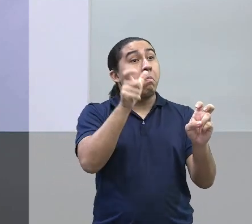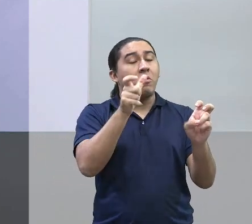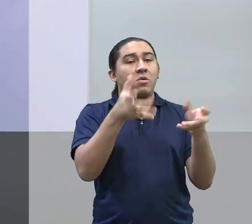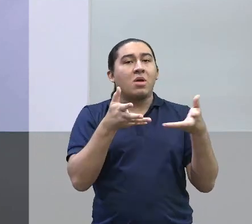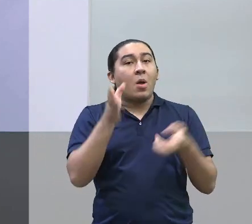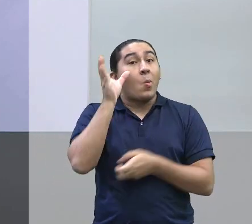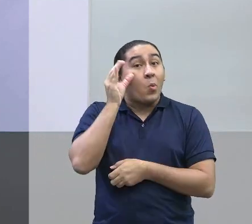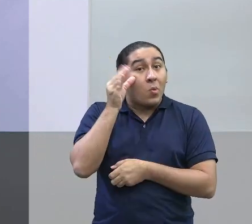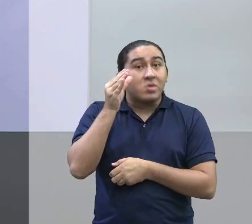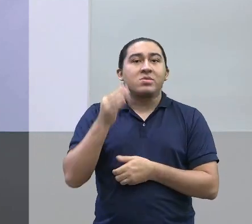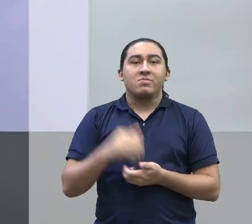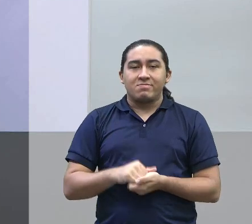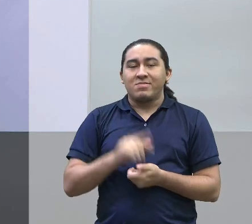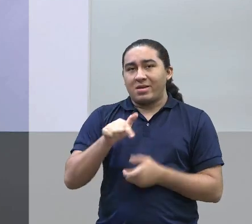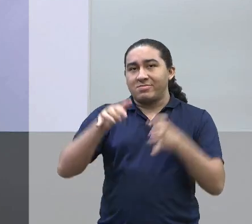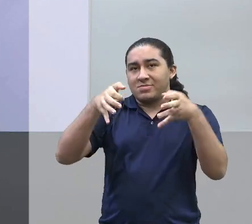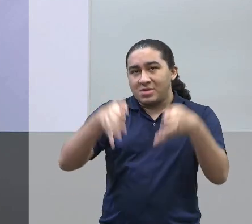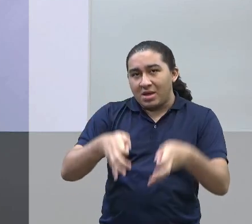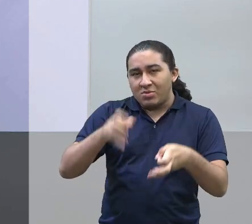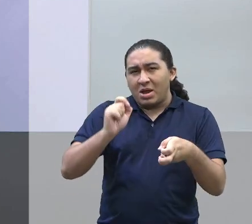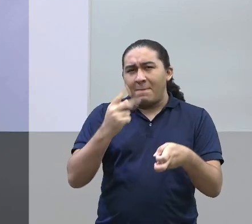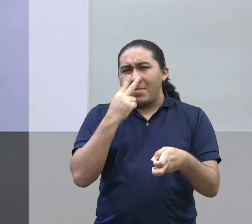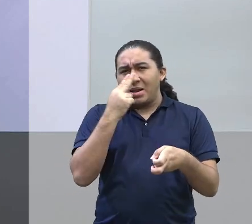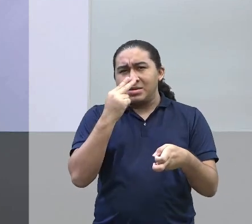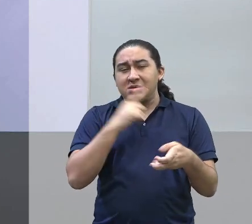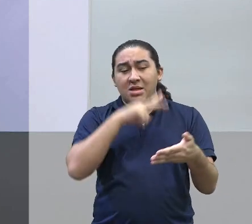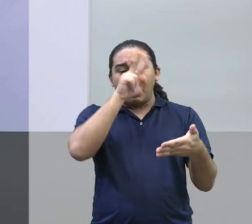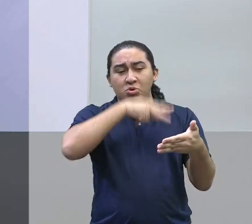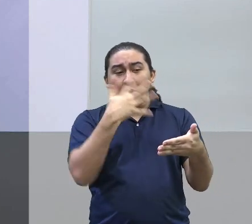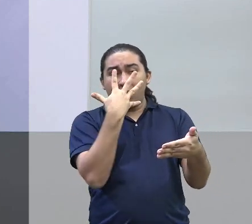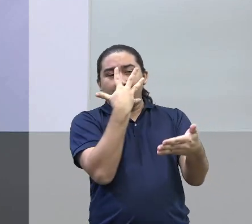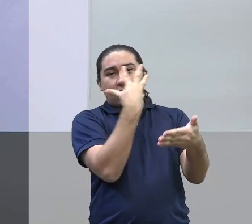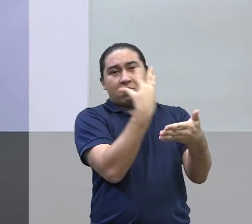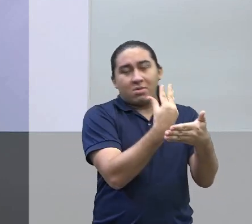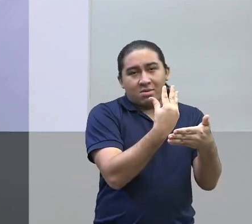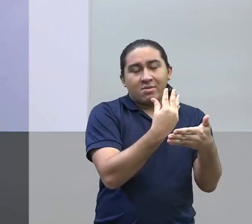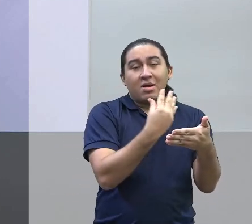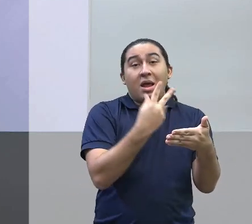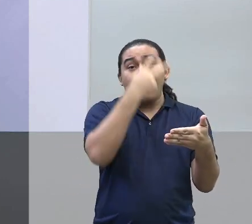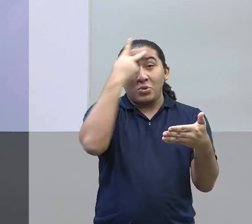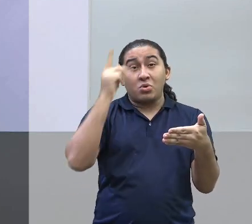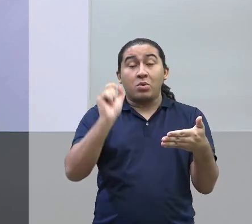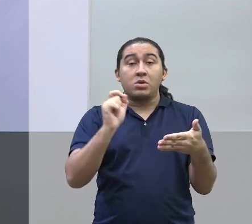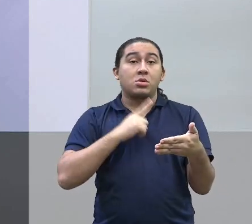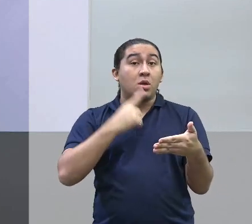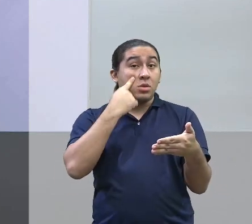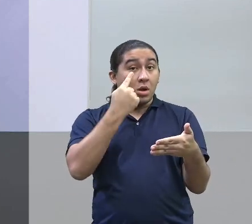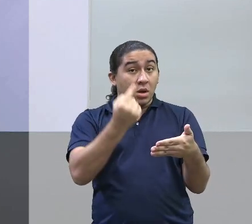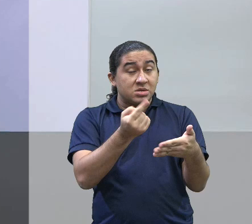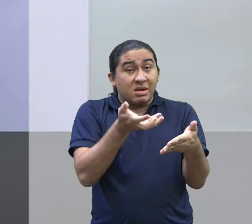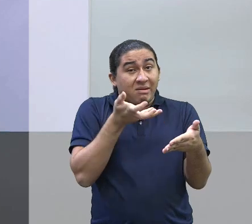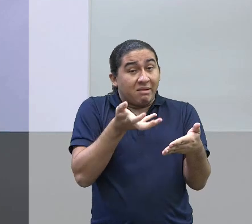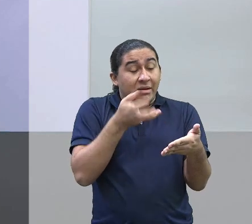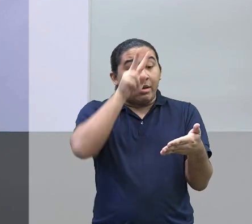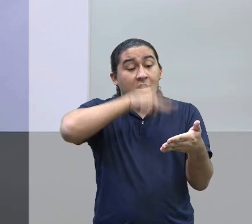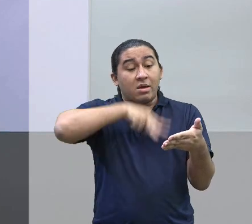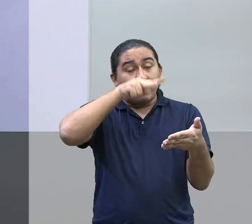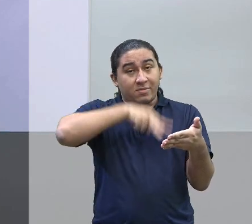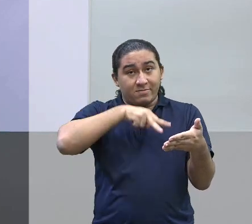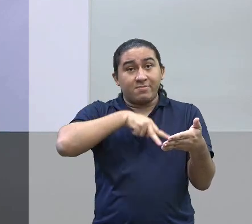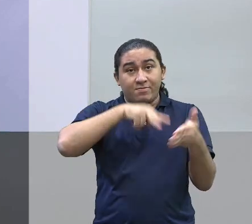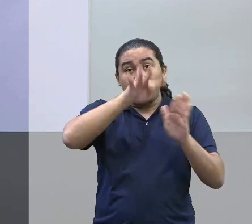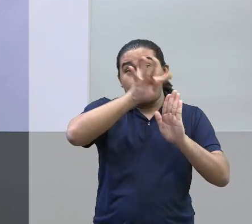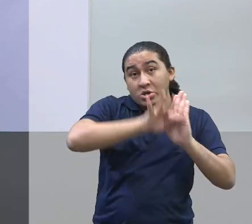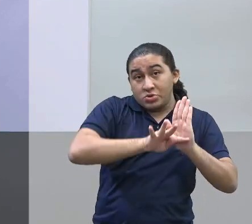É a palavra mais adequada, seduzir o leitor, para que ele tenha interesse de ler a notícia.